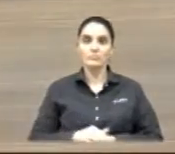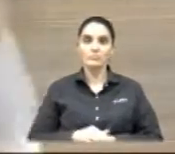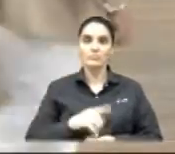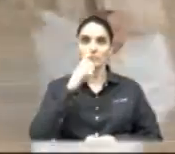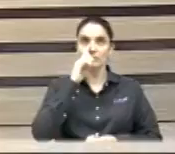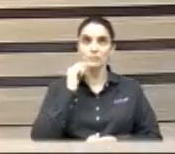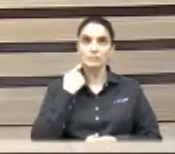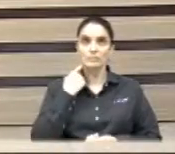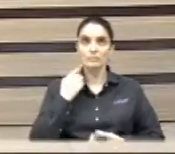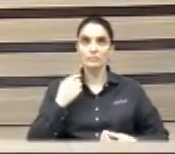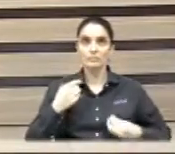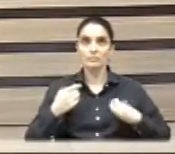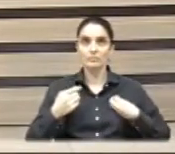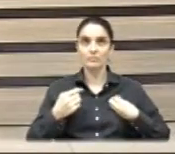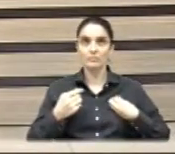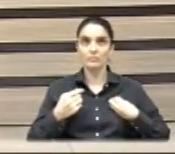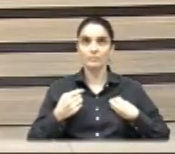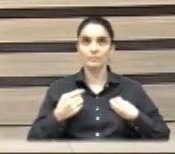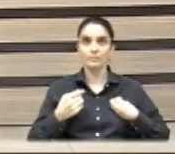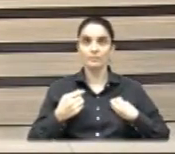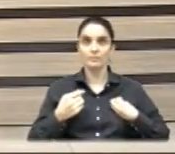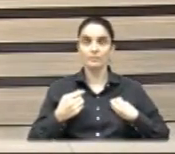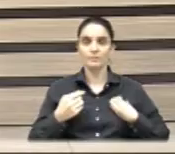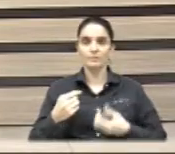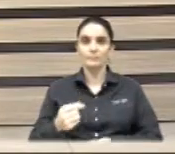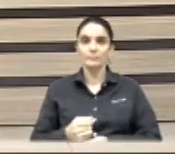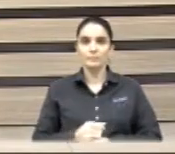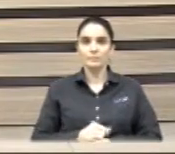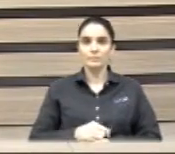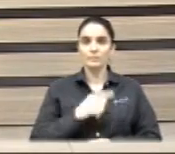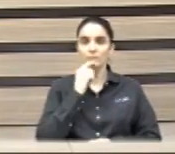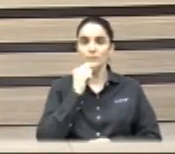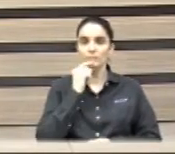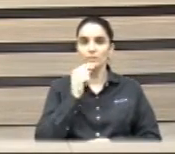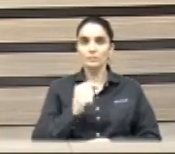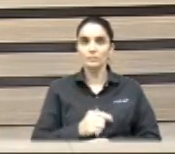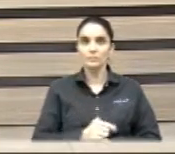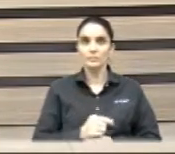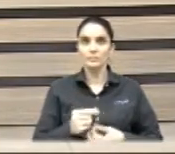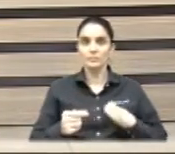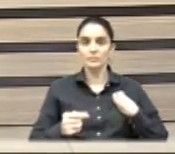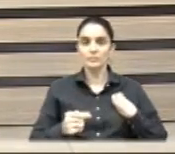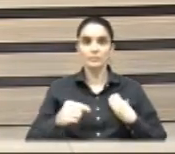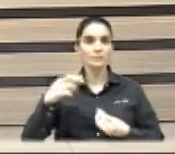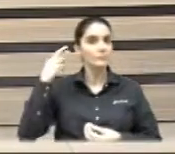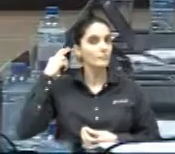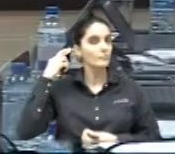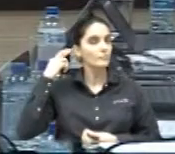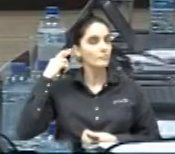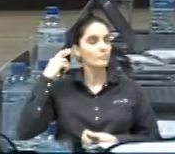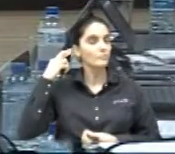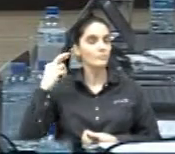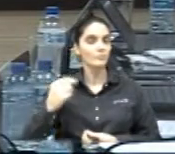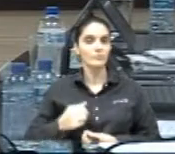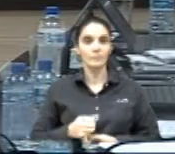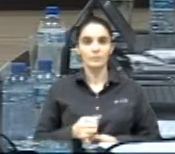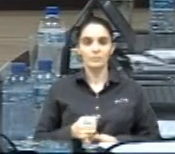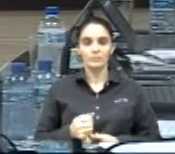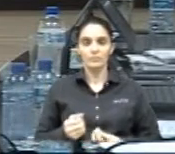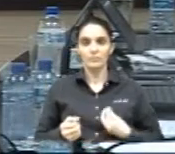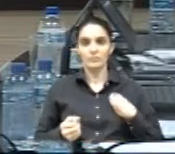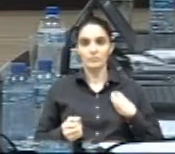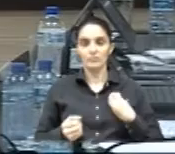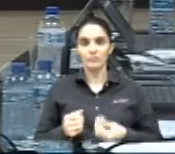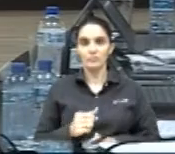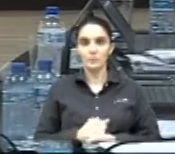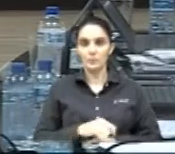Newton César dos Santos. Presente. Doutor Raul. Presente. Onei Costa Martins Silva.